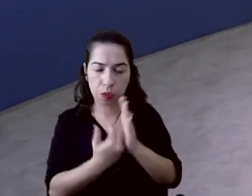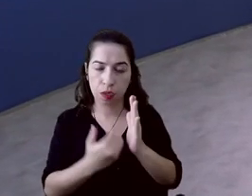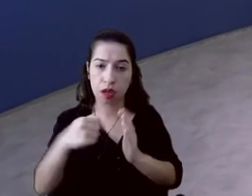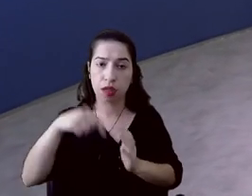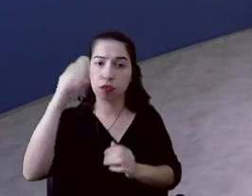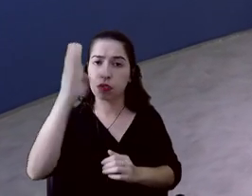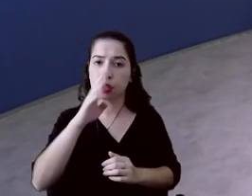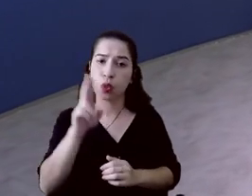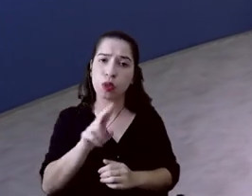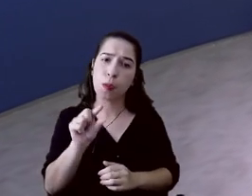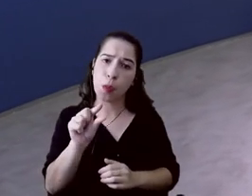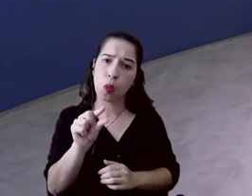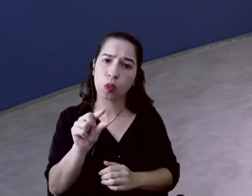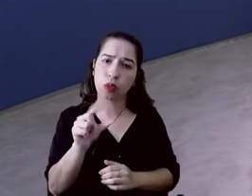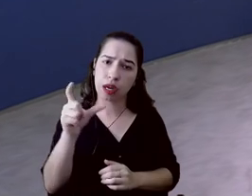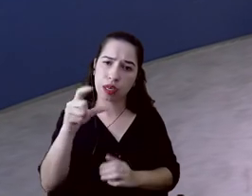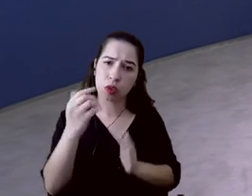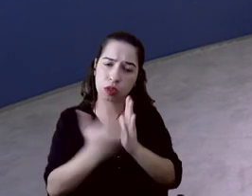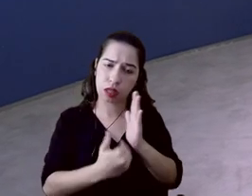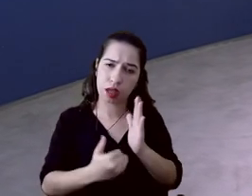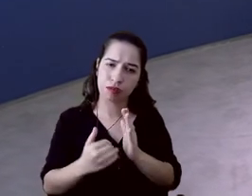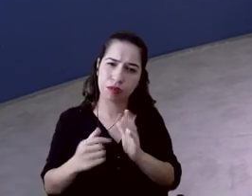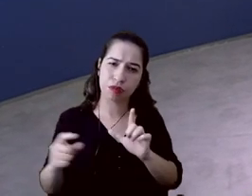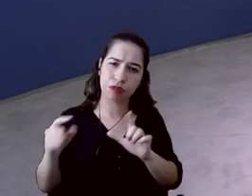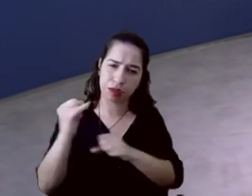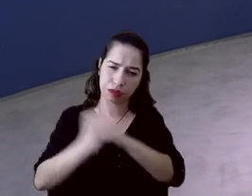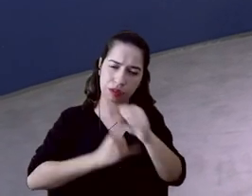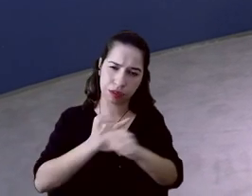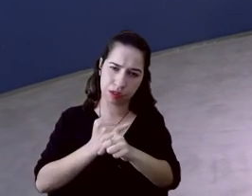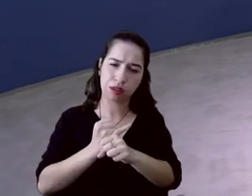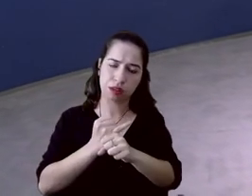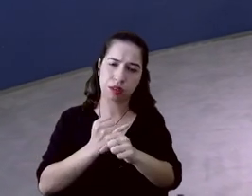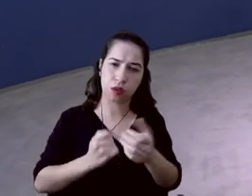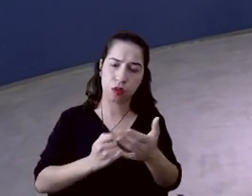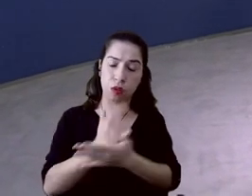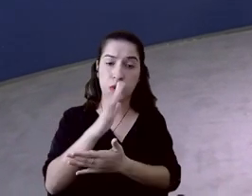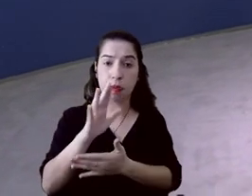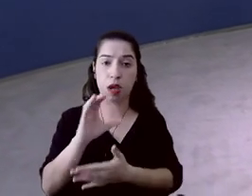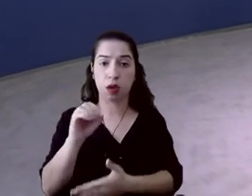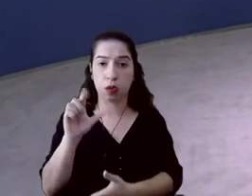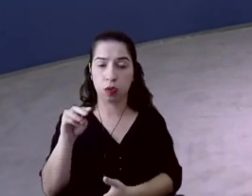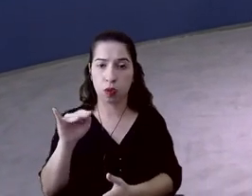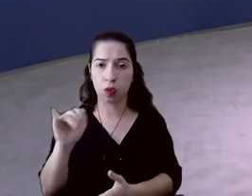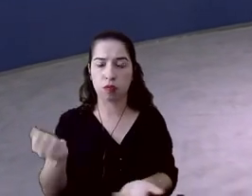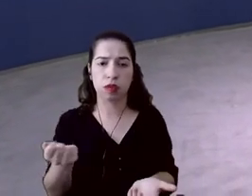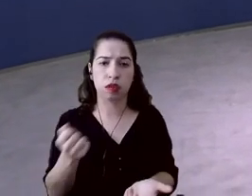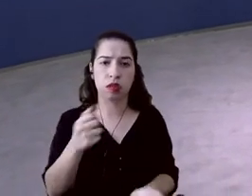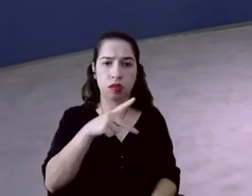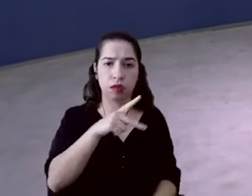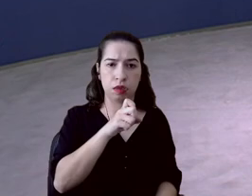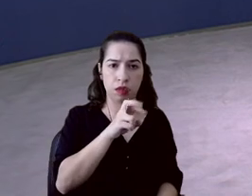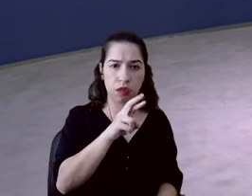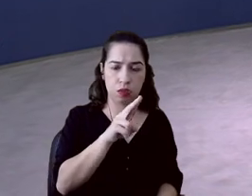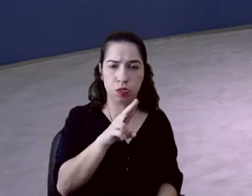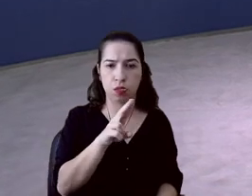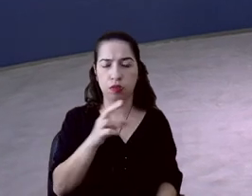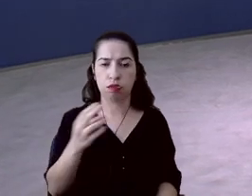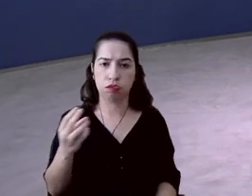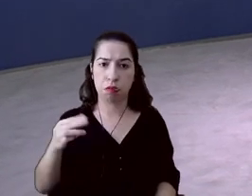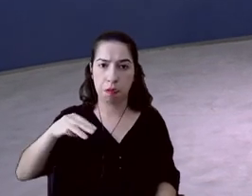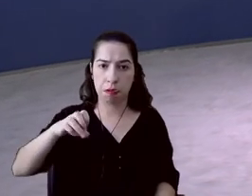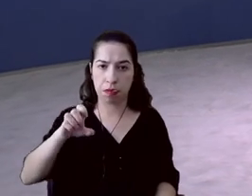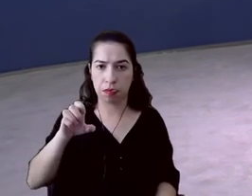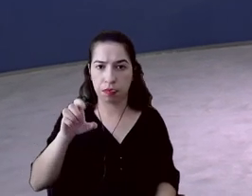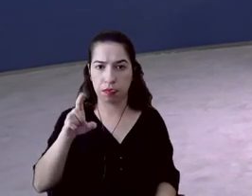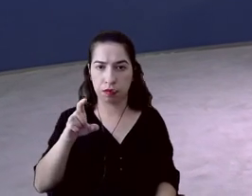pouco cartão de débito e comas mas foi para Colômbia para o Peru para o México mais da metade dos cartões utilizados são